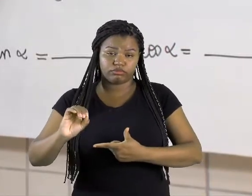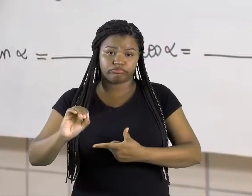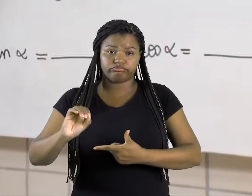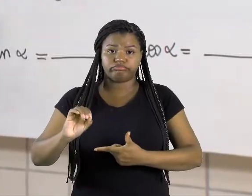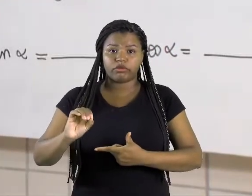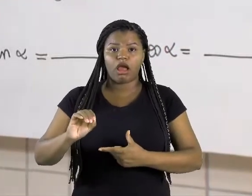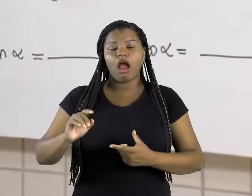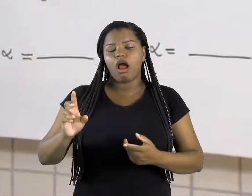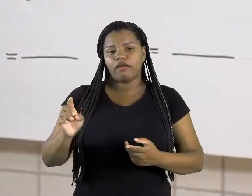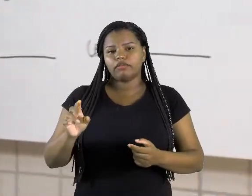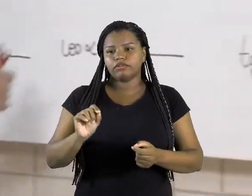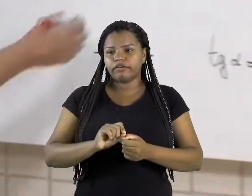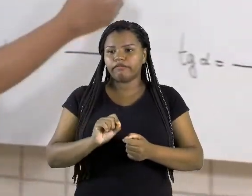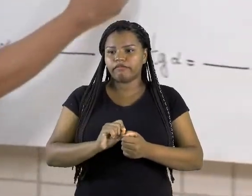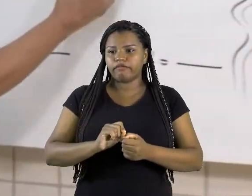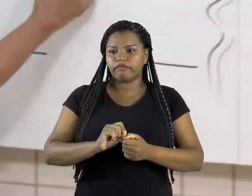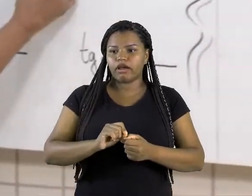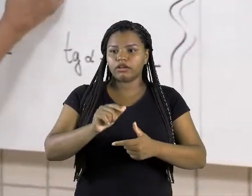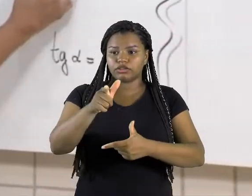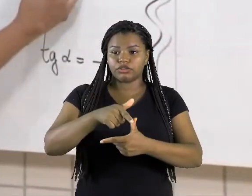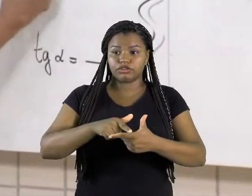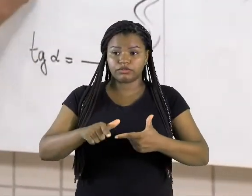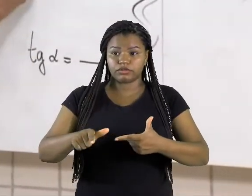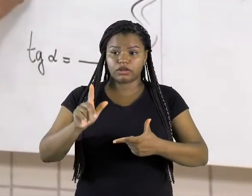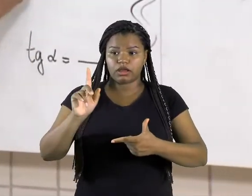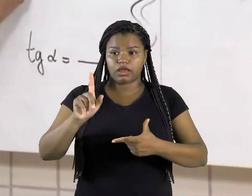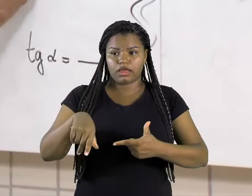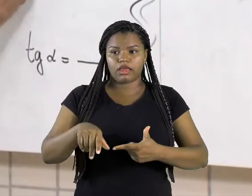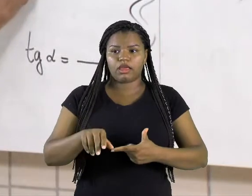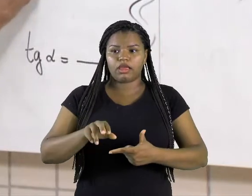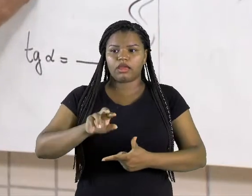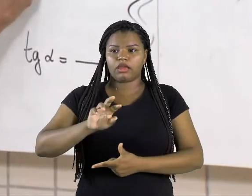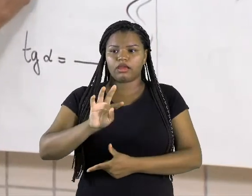dividida por essa, a gente chama essa relação de tangente.